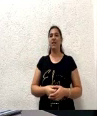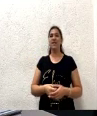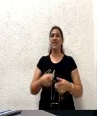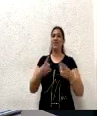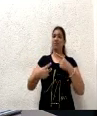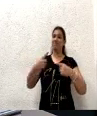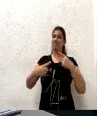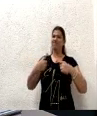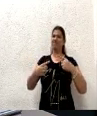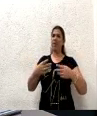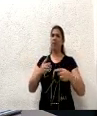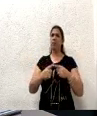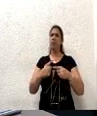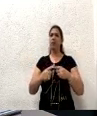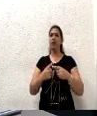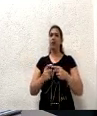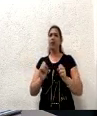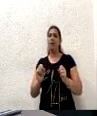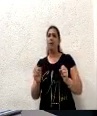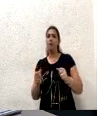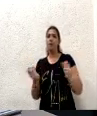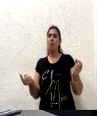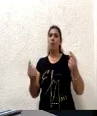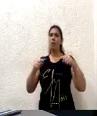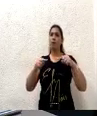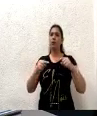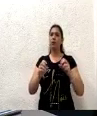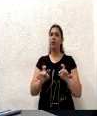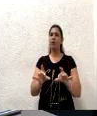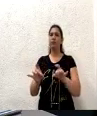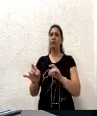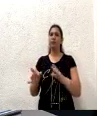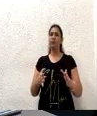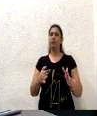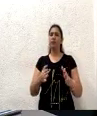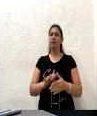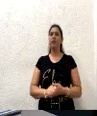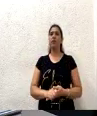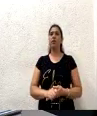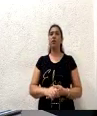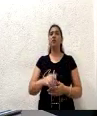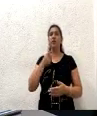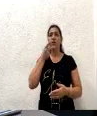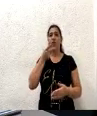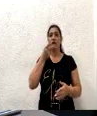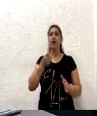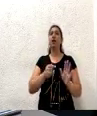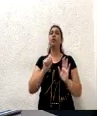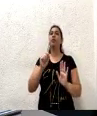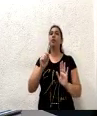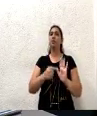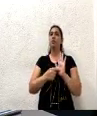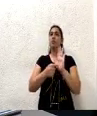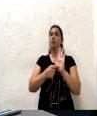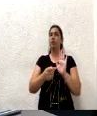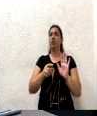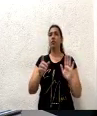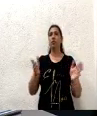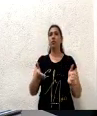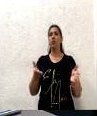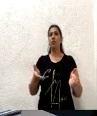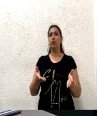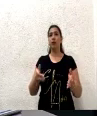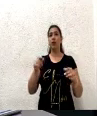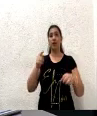criticada por votar contra um consórcio. Tá? Então, já estou deixando as características, porque eu acho que o município tem uma